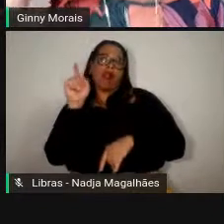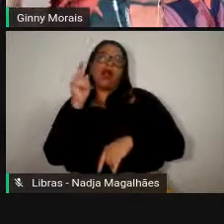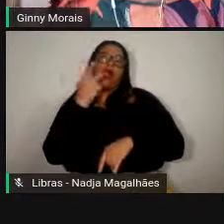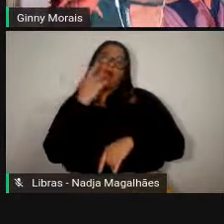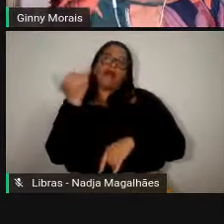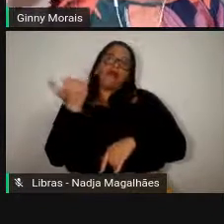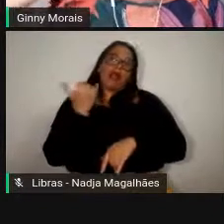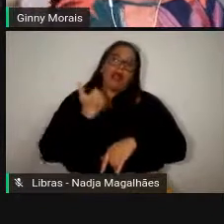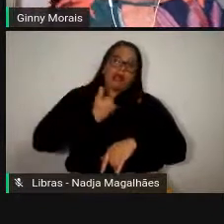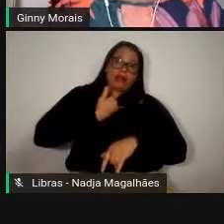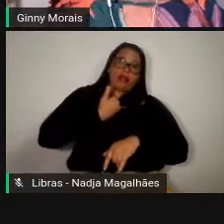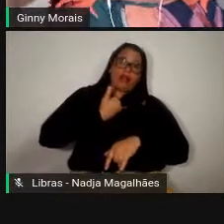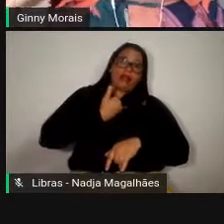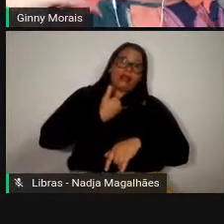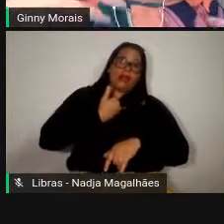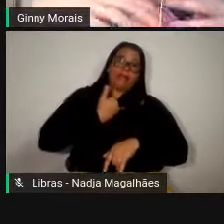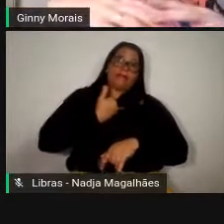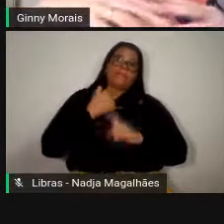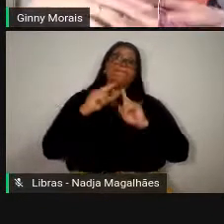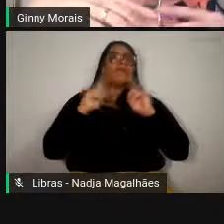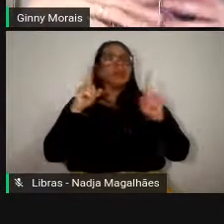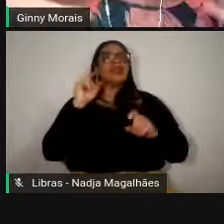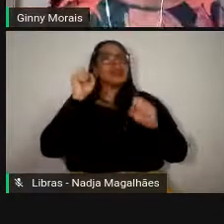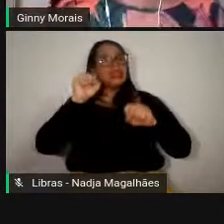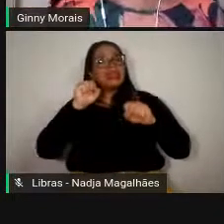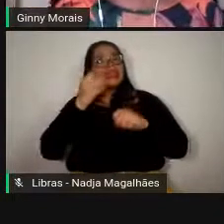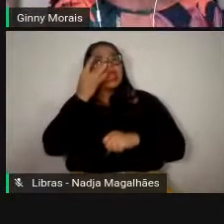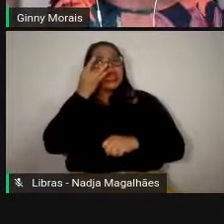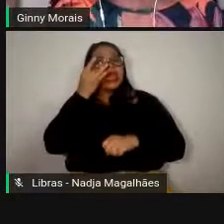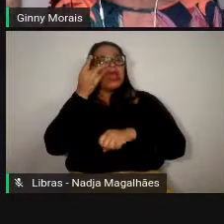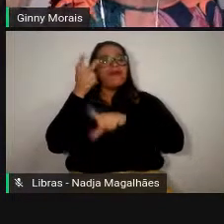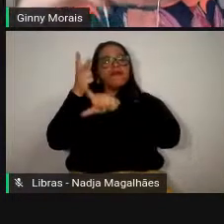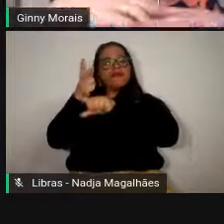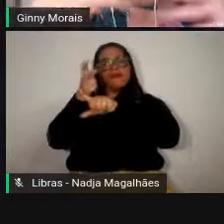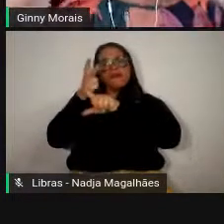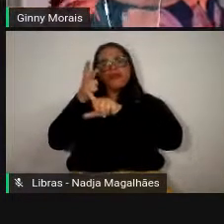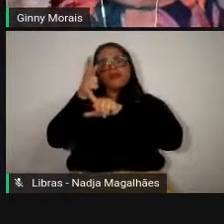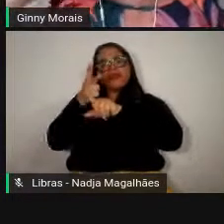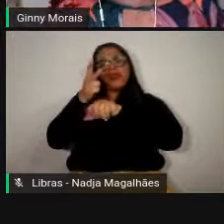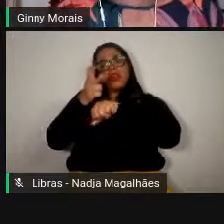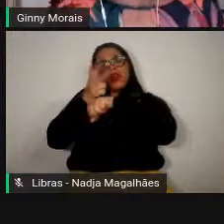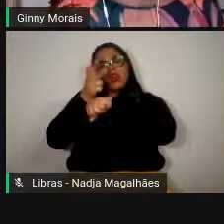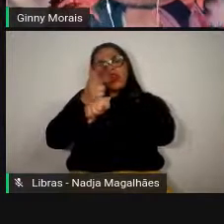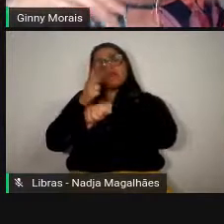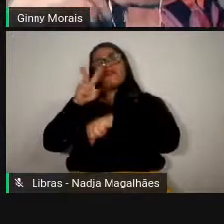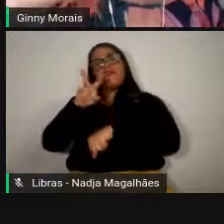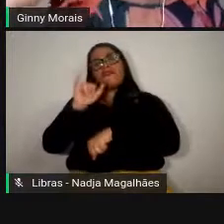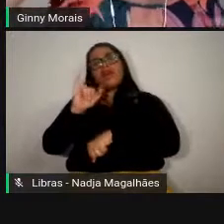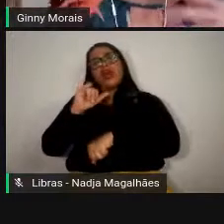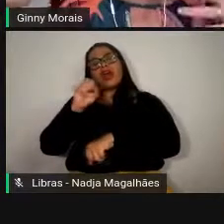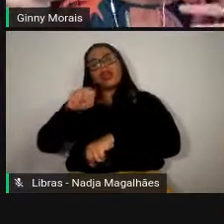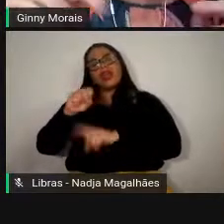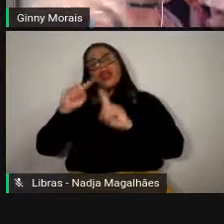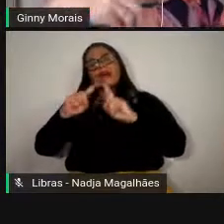falaram que eles fazem, mas também aí iam dar informações por e-mail, e ficaram de dar e não deram, e eu